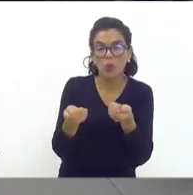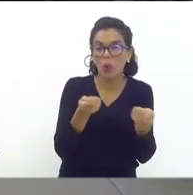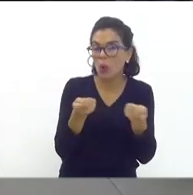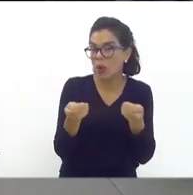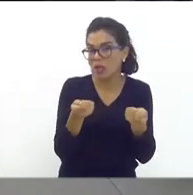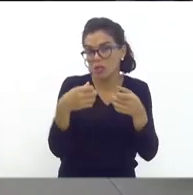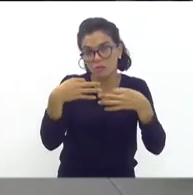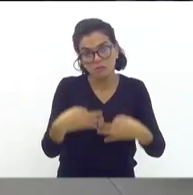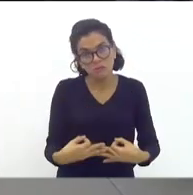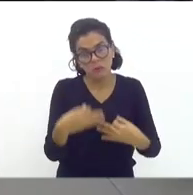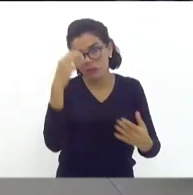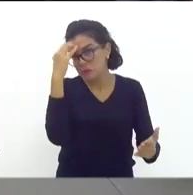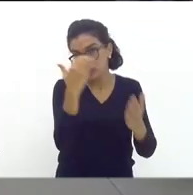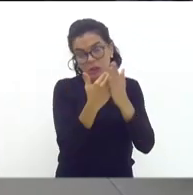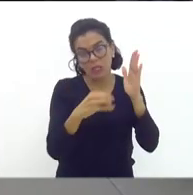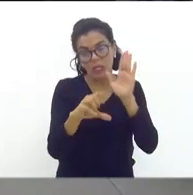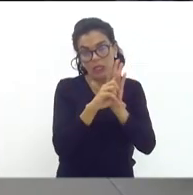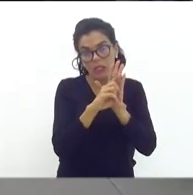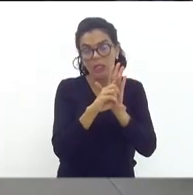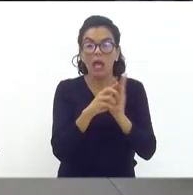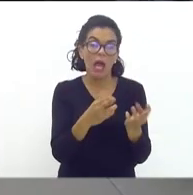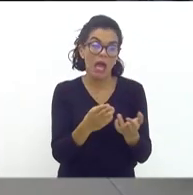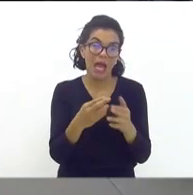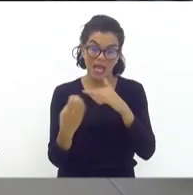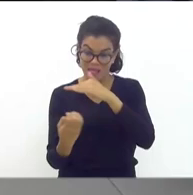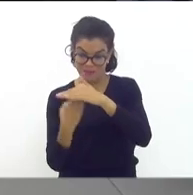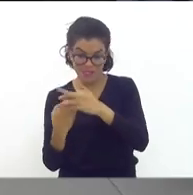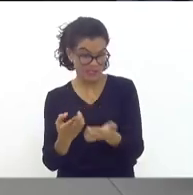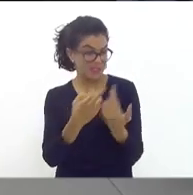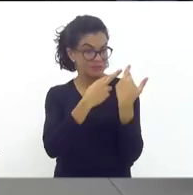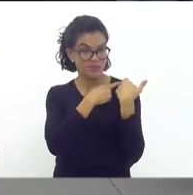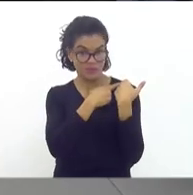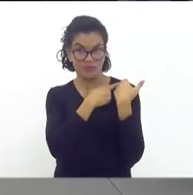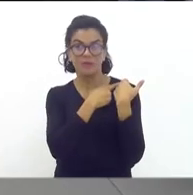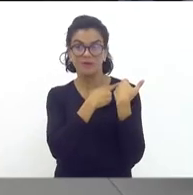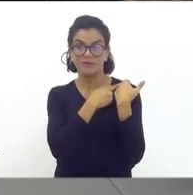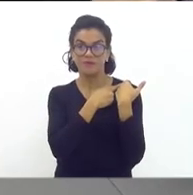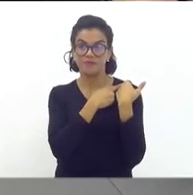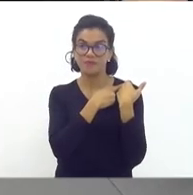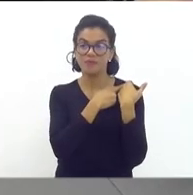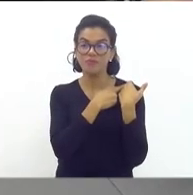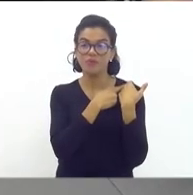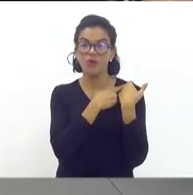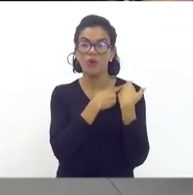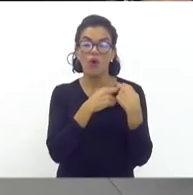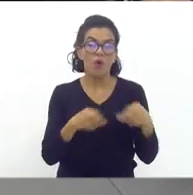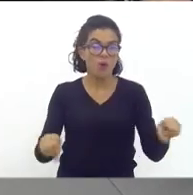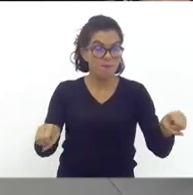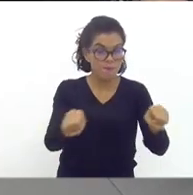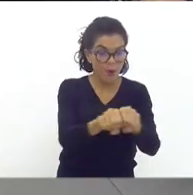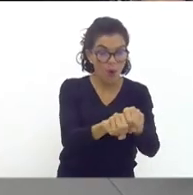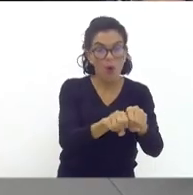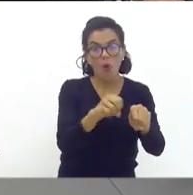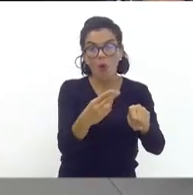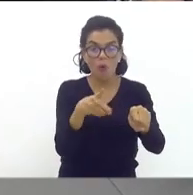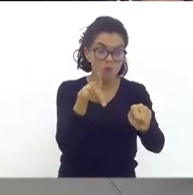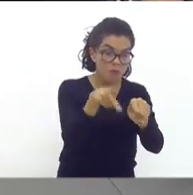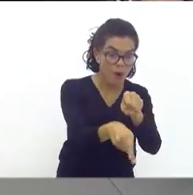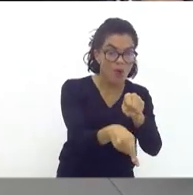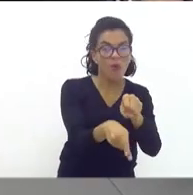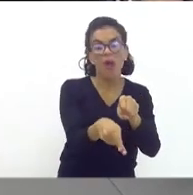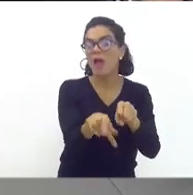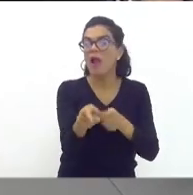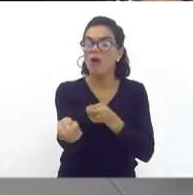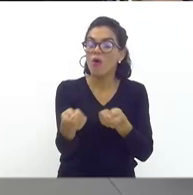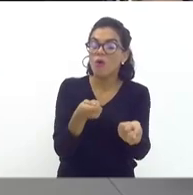dizer que a agência é É responsável por ligar posto ou ou ou da autorização não a agência faz um controle